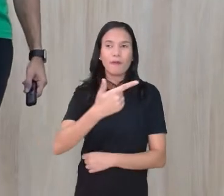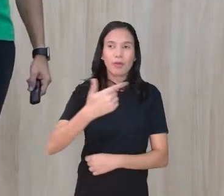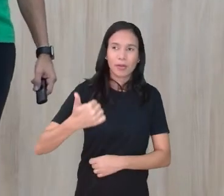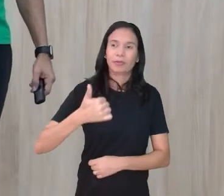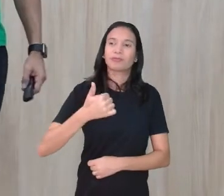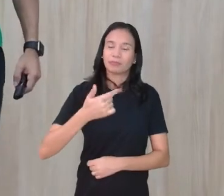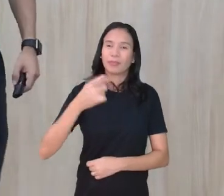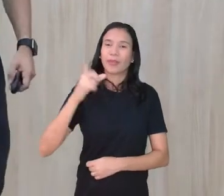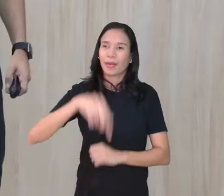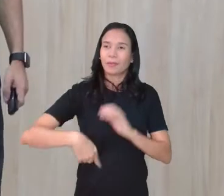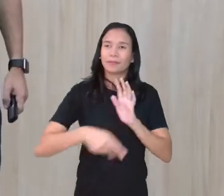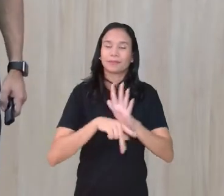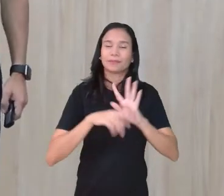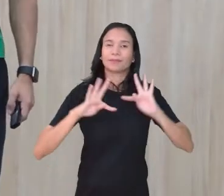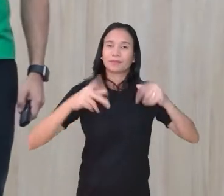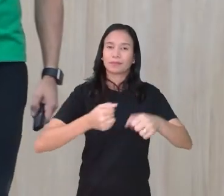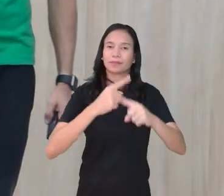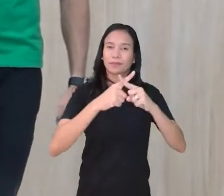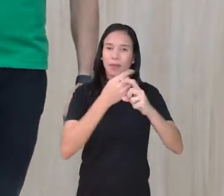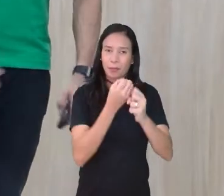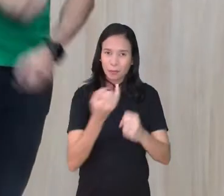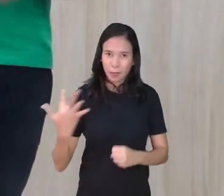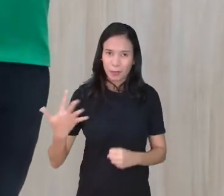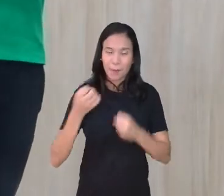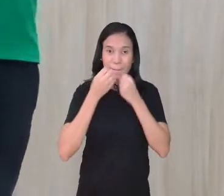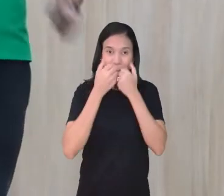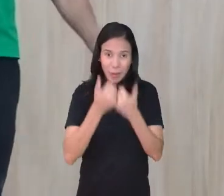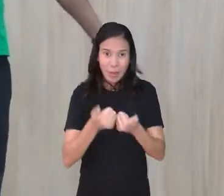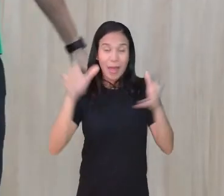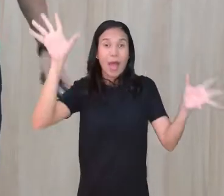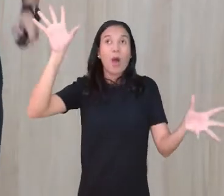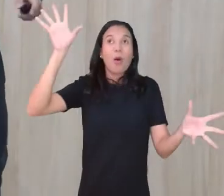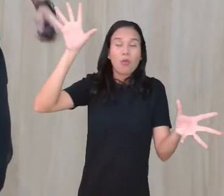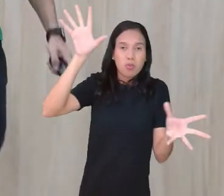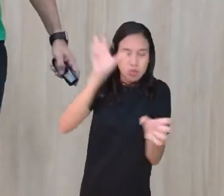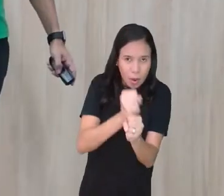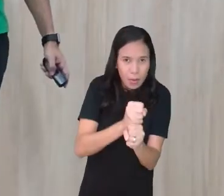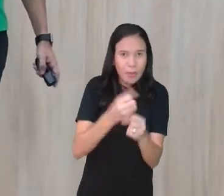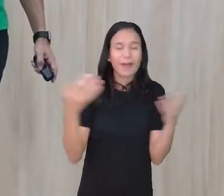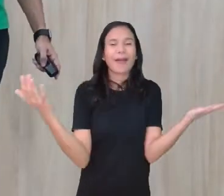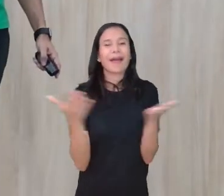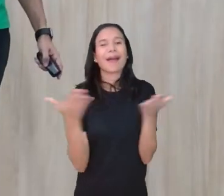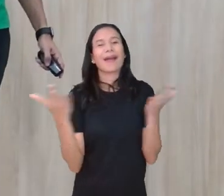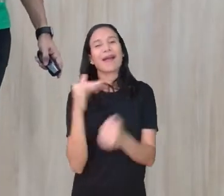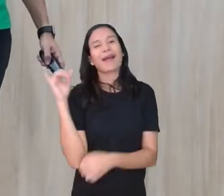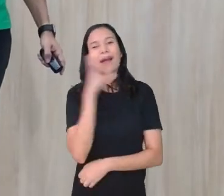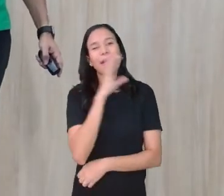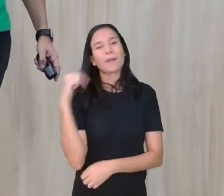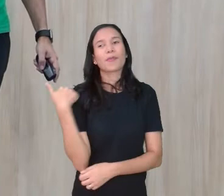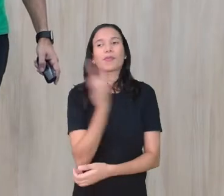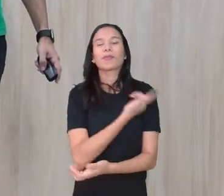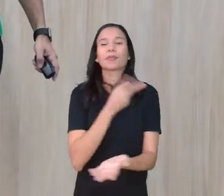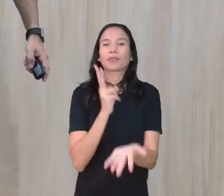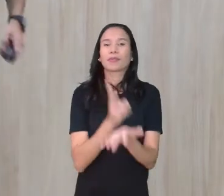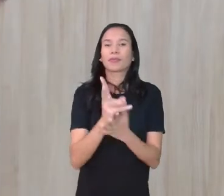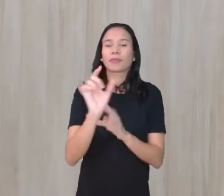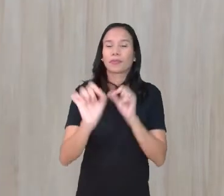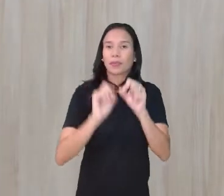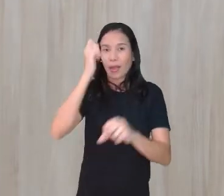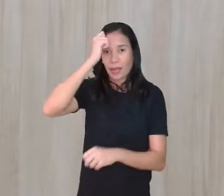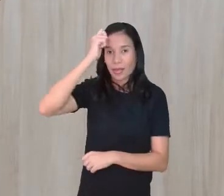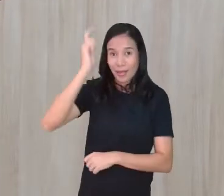números eles são o quê? Múltiplos. Beleza? Então, resumão rapidinho para a gente continuar aí essa ideia